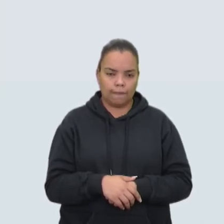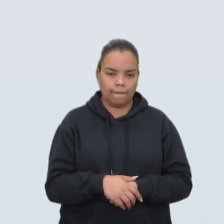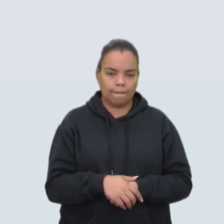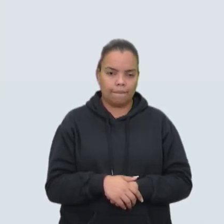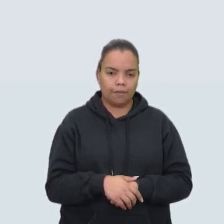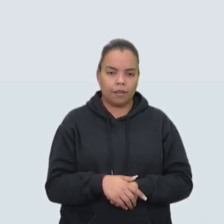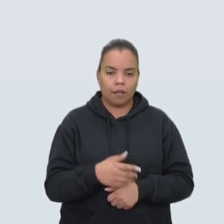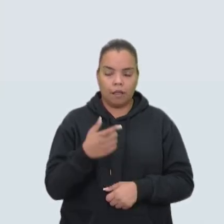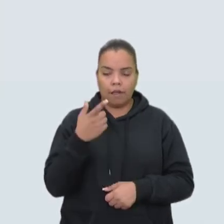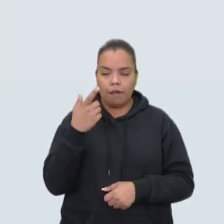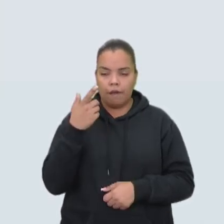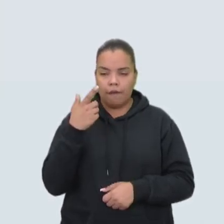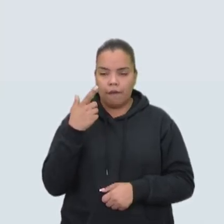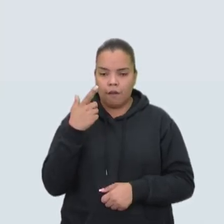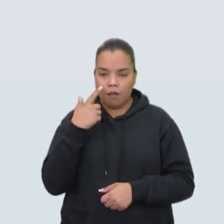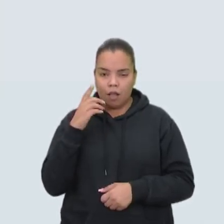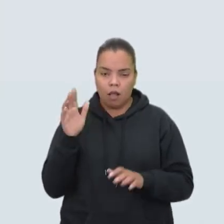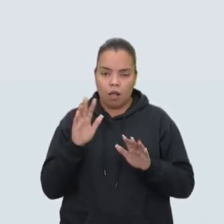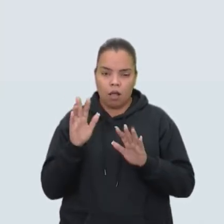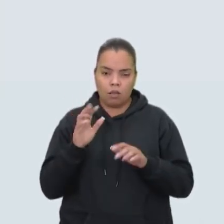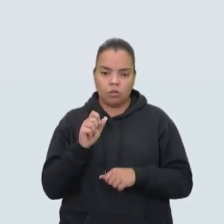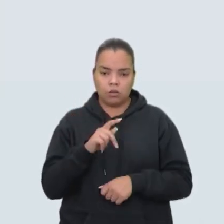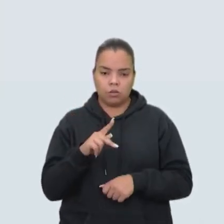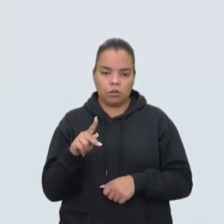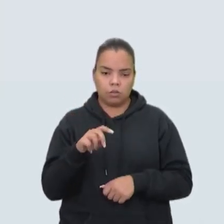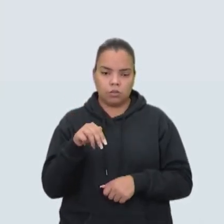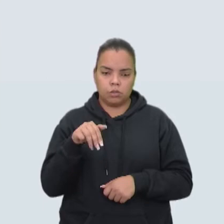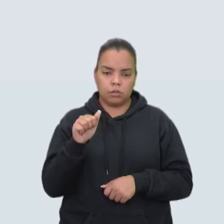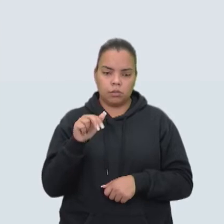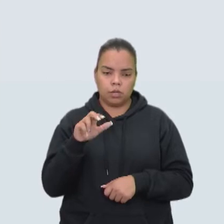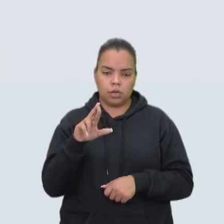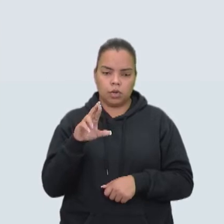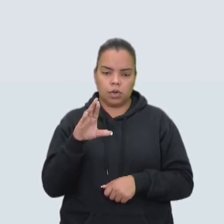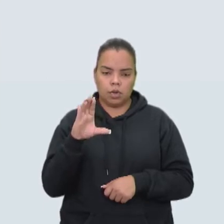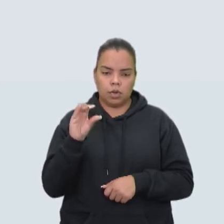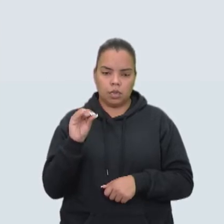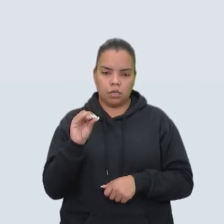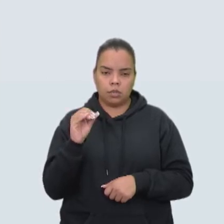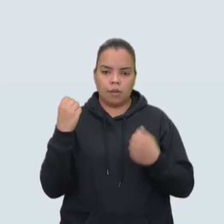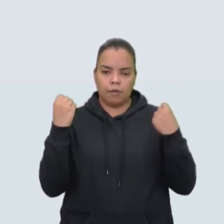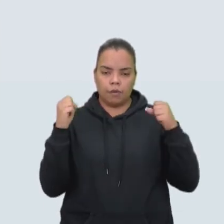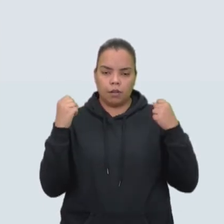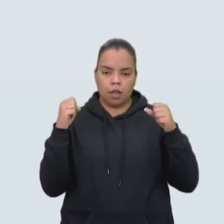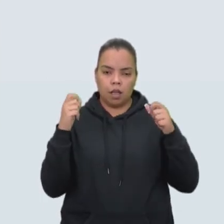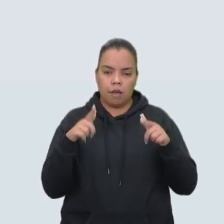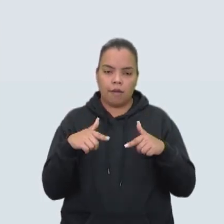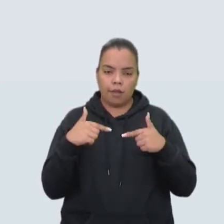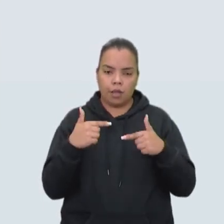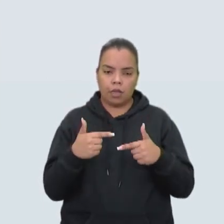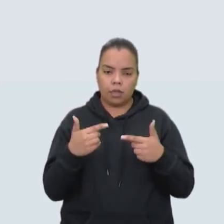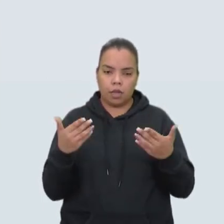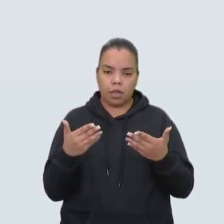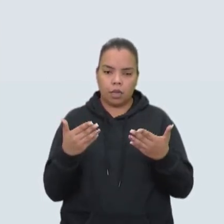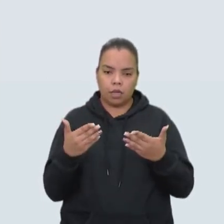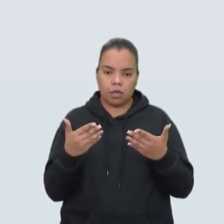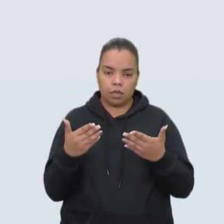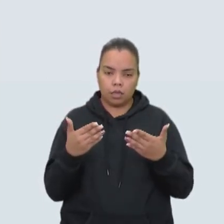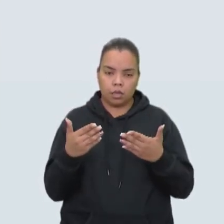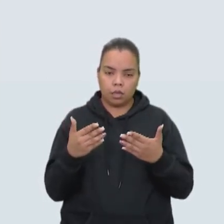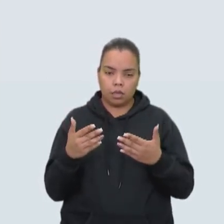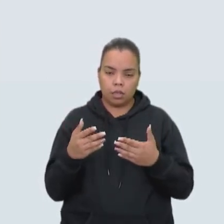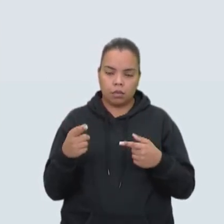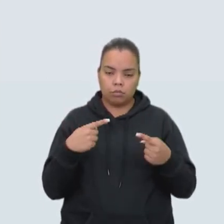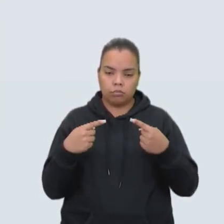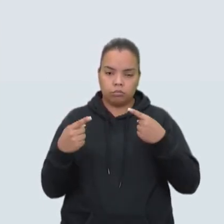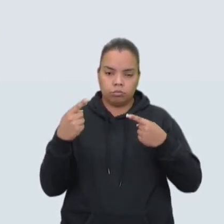Fala aí pessoal, tudo beleza? Eu sou o professor Márcio Araújo, sejam bem-vindos ao Educação Física em Ação. Aqui no nosso canal a gente tem discutido os conteúdos